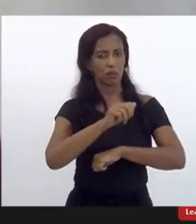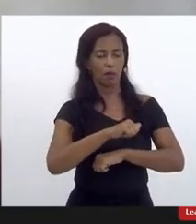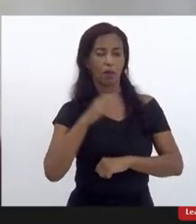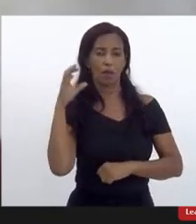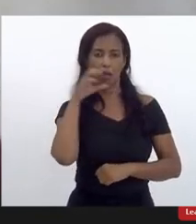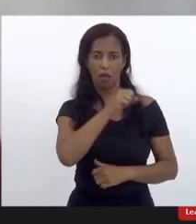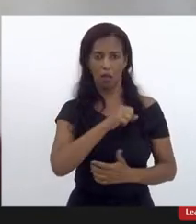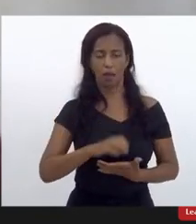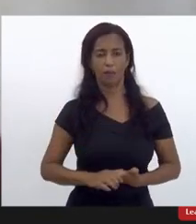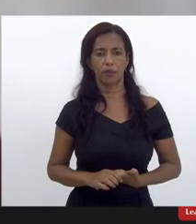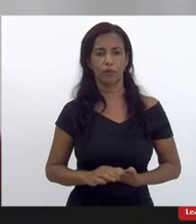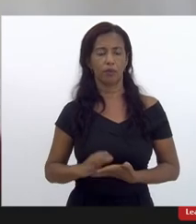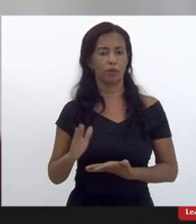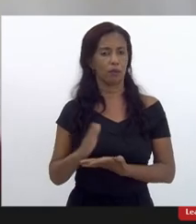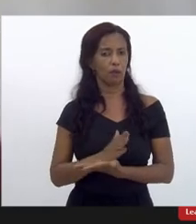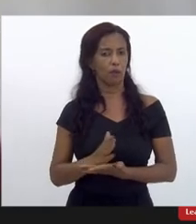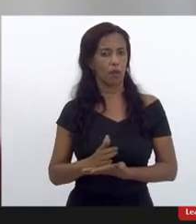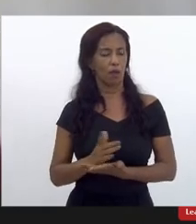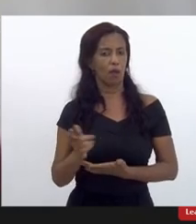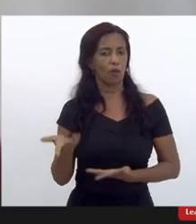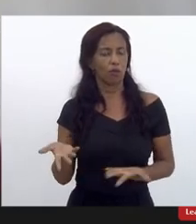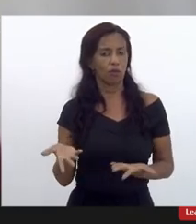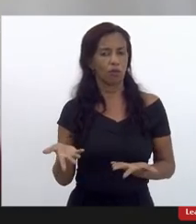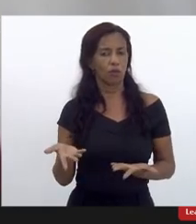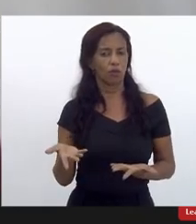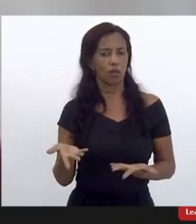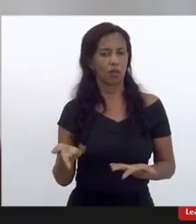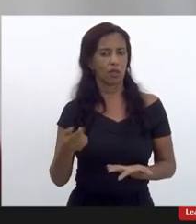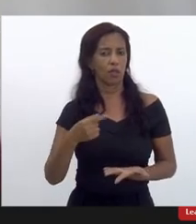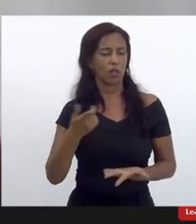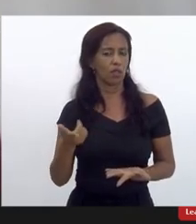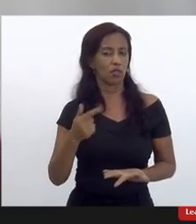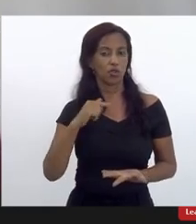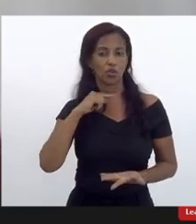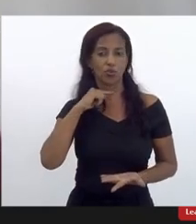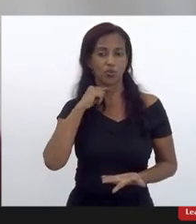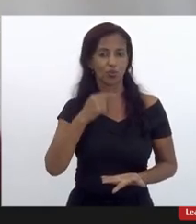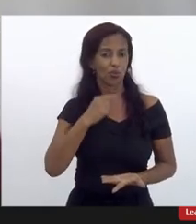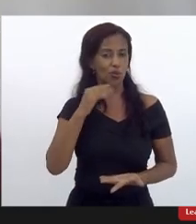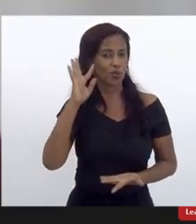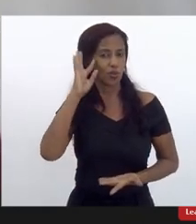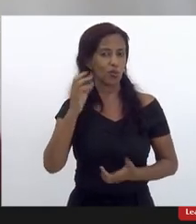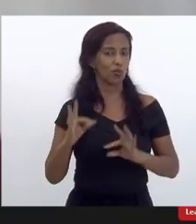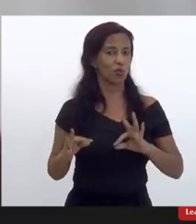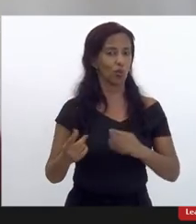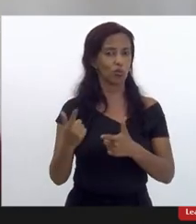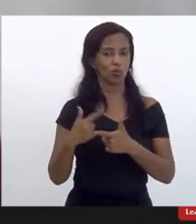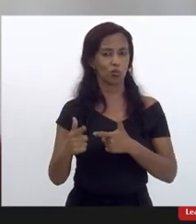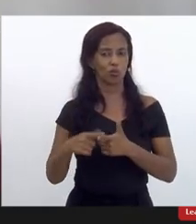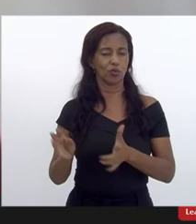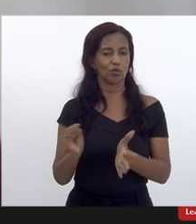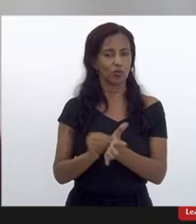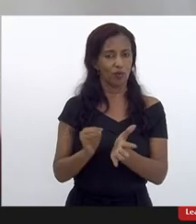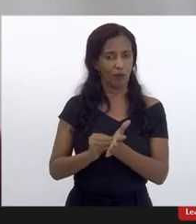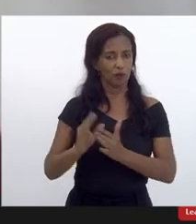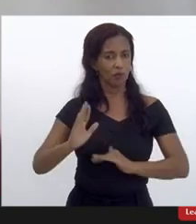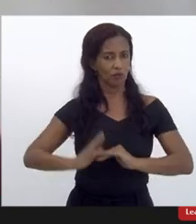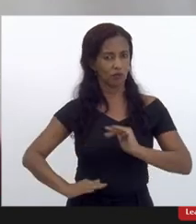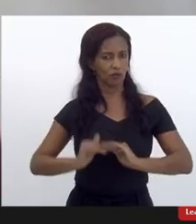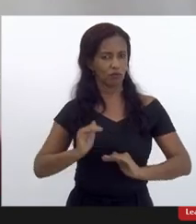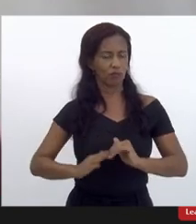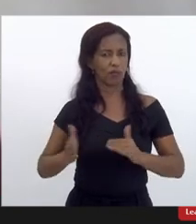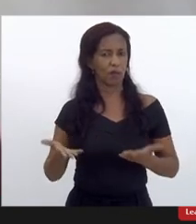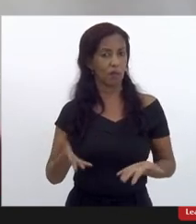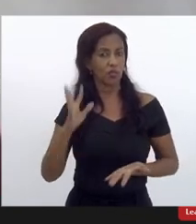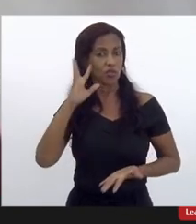rápido, é algo que a gente, né, não sana totalmente os nossos problemas de carência de docente, mas